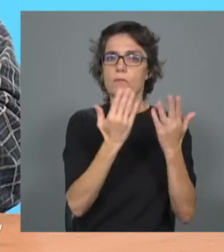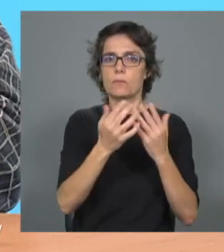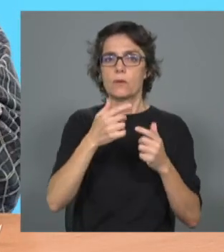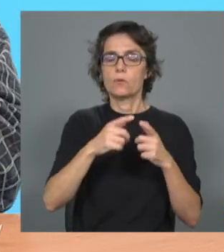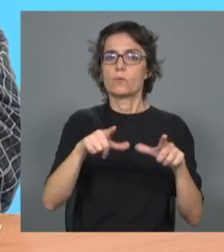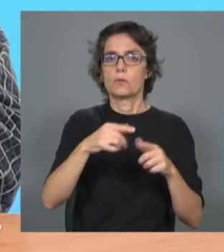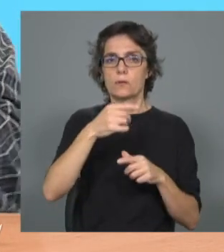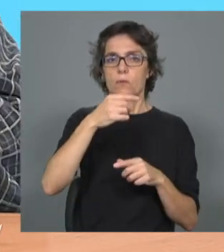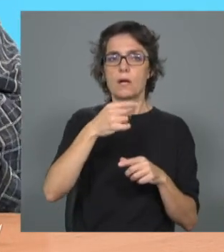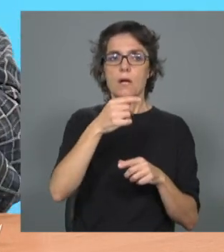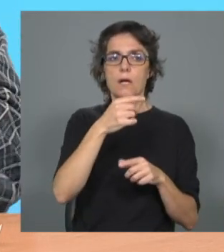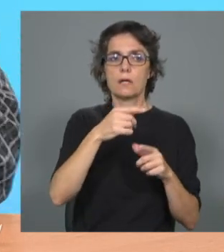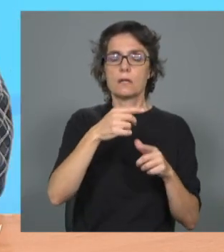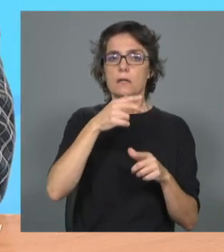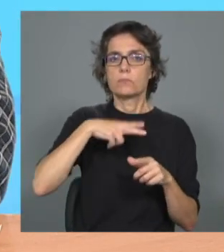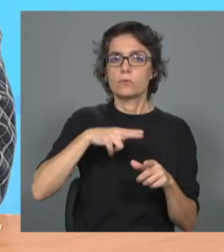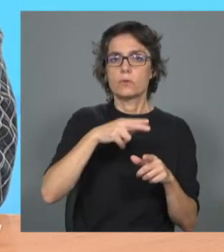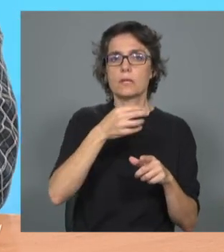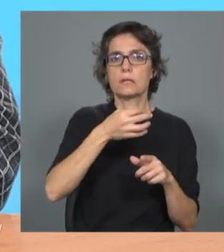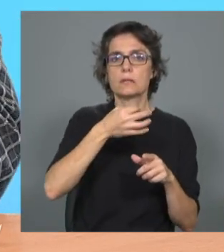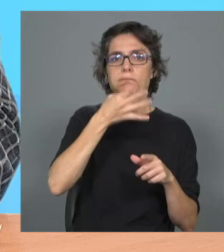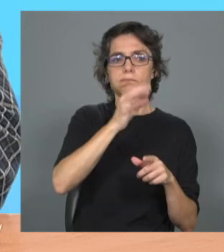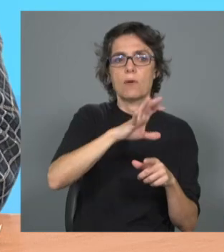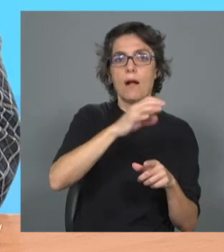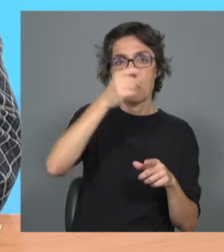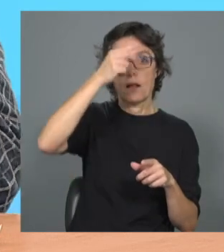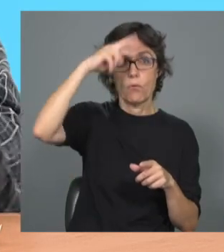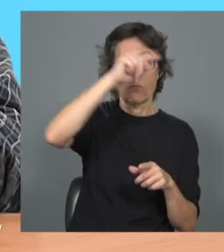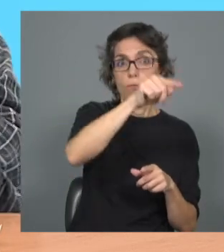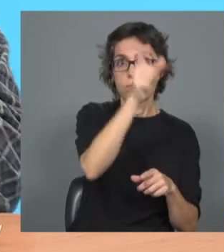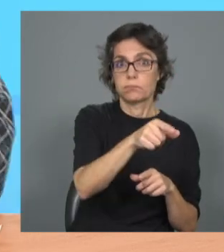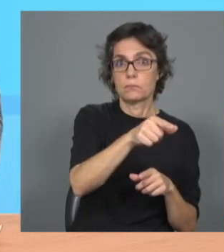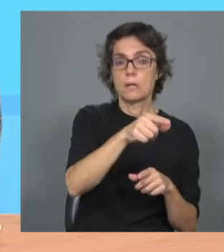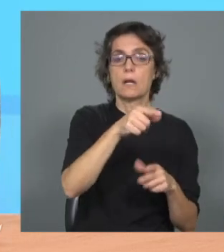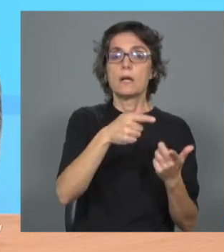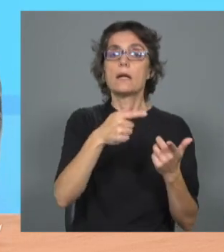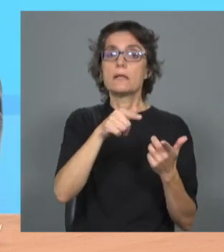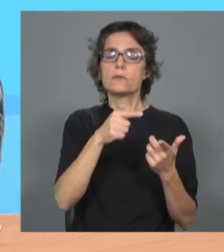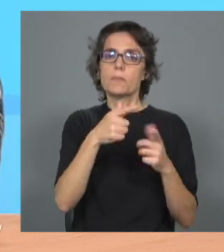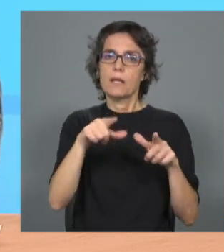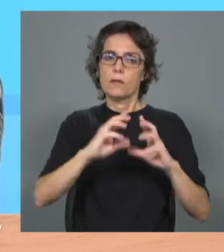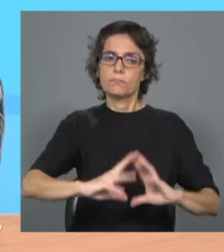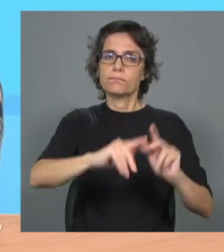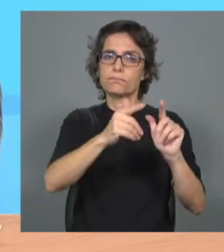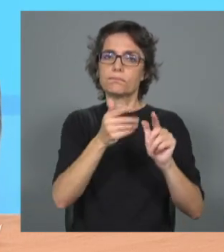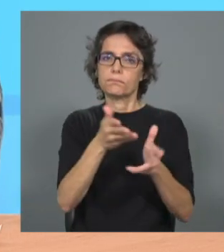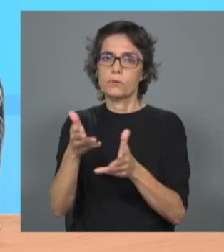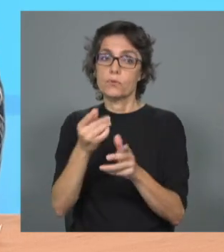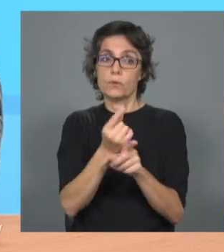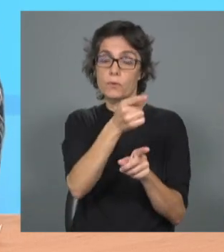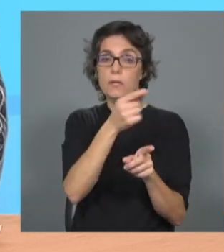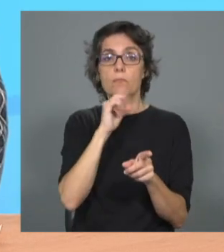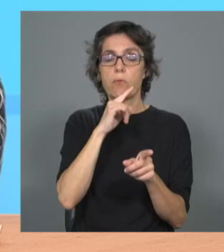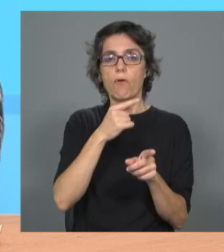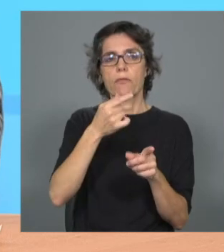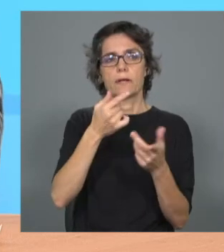intercâmbio também ajuda à própria promoção da língua e ao desenvolvimento da língua, que é tão importante para eles e que muitas vezes não têm muitas oportunidades de falar